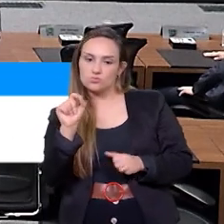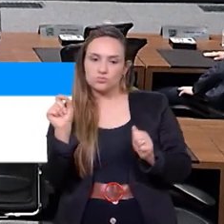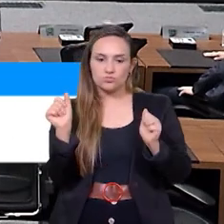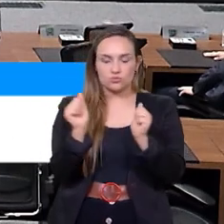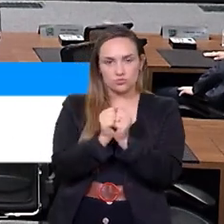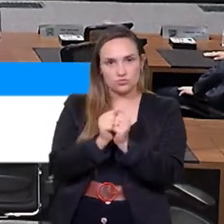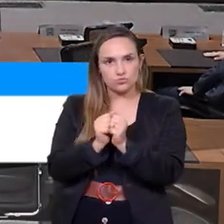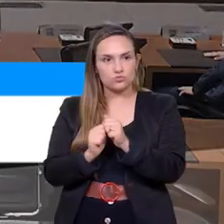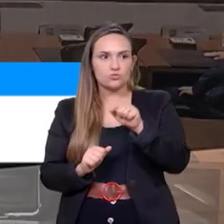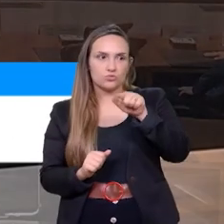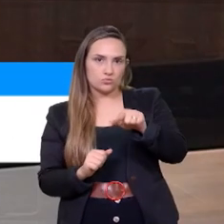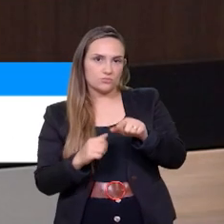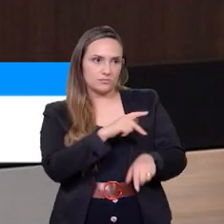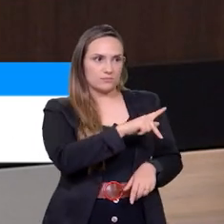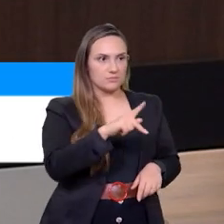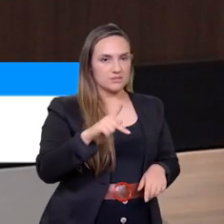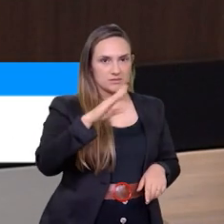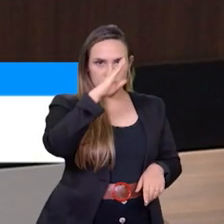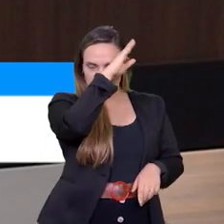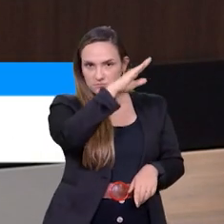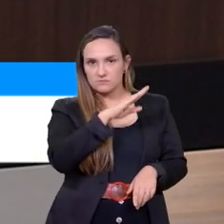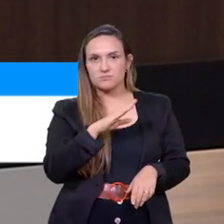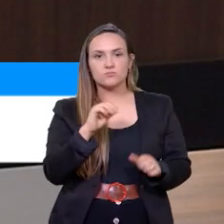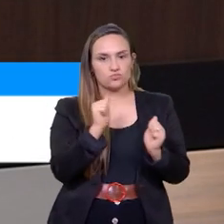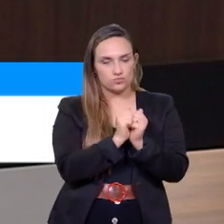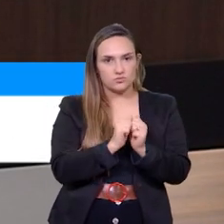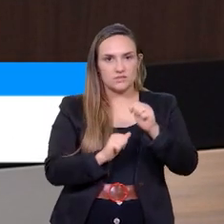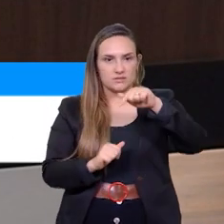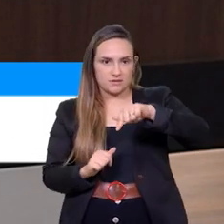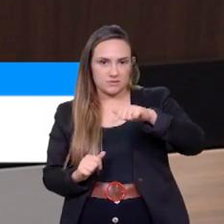49.1% do presidente bolsonaro